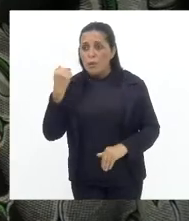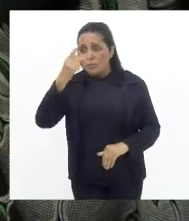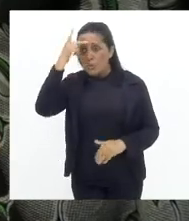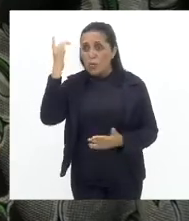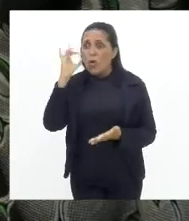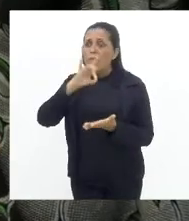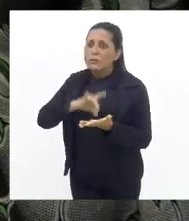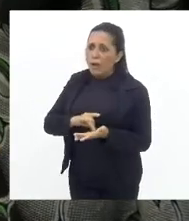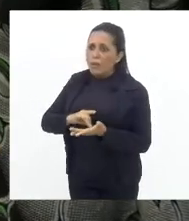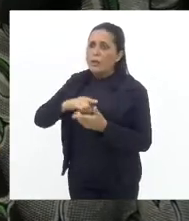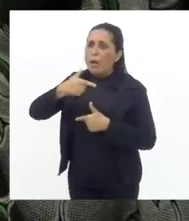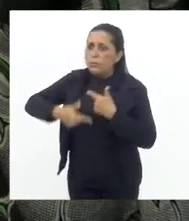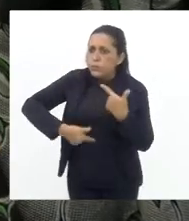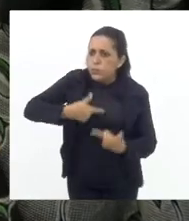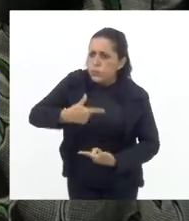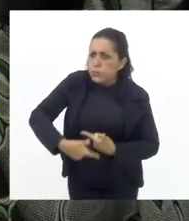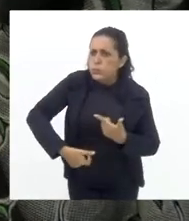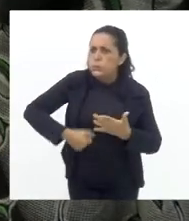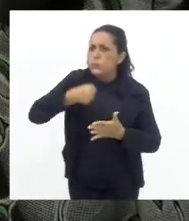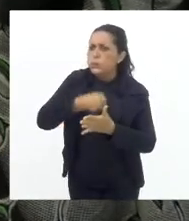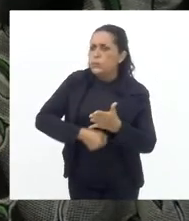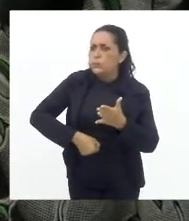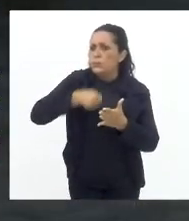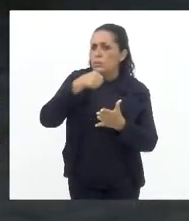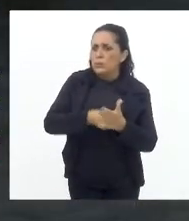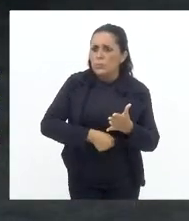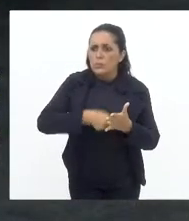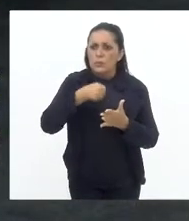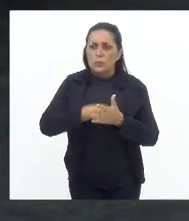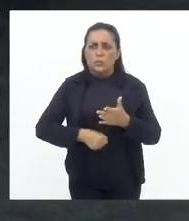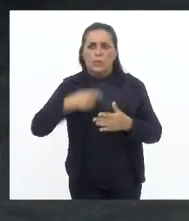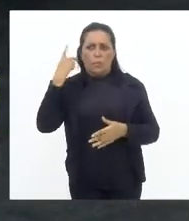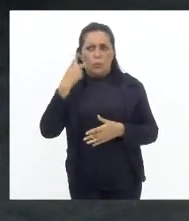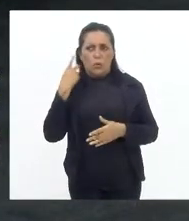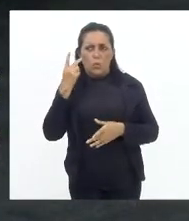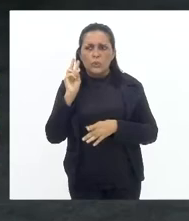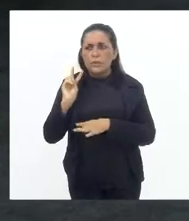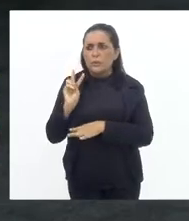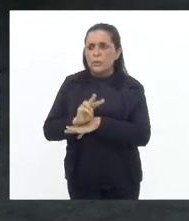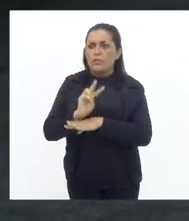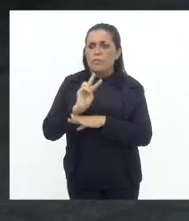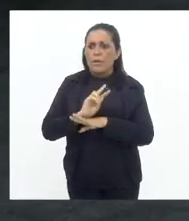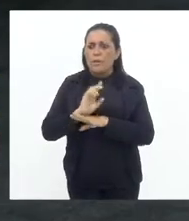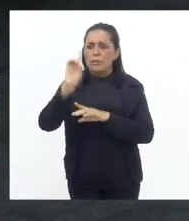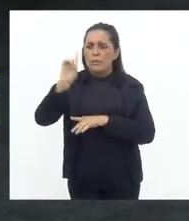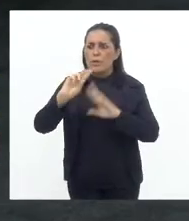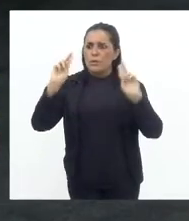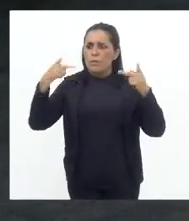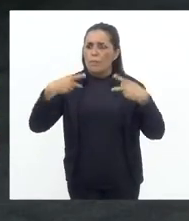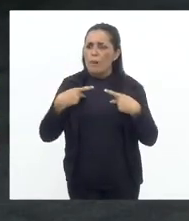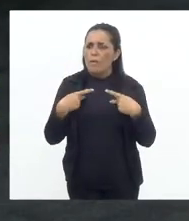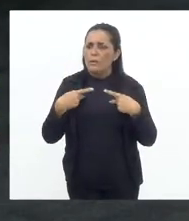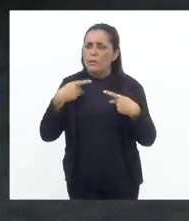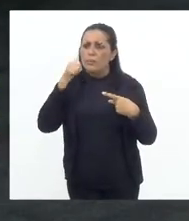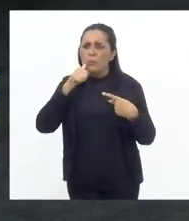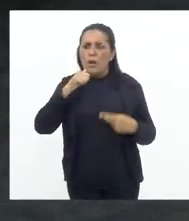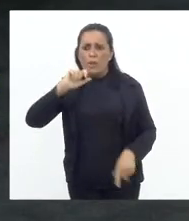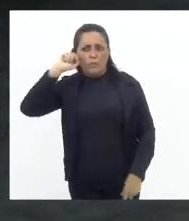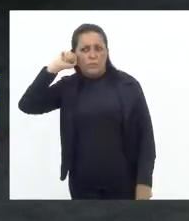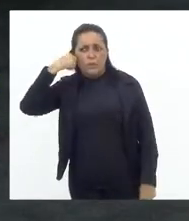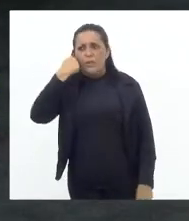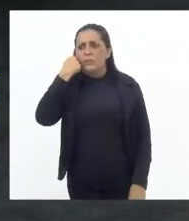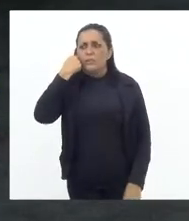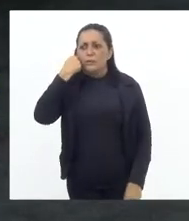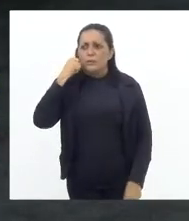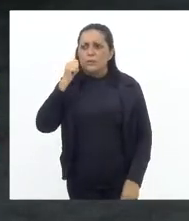pessoa honesta trabalhadora que com sua luta política em defesa dos direitos humanos e defesa das mulheres negras